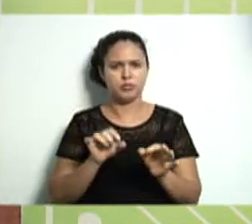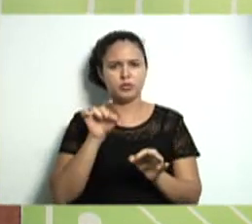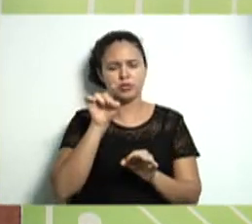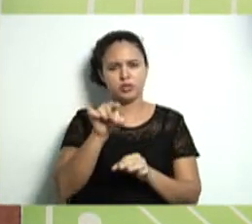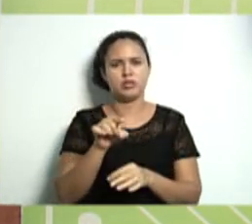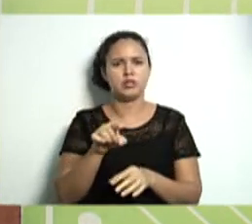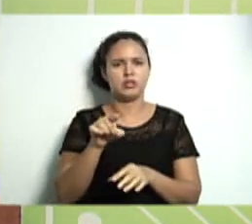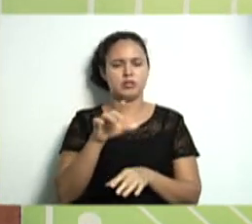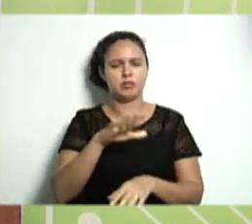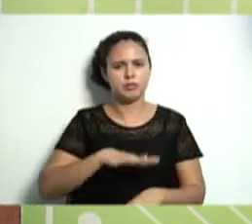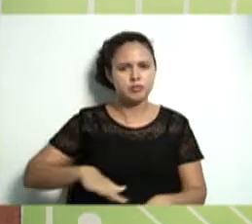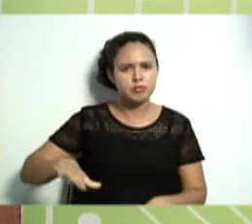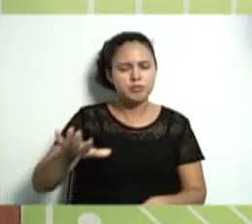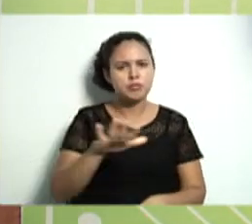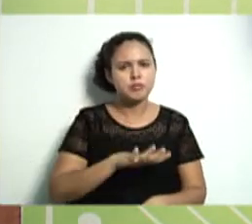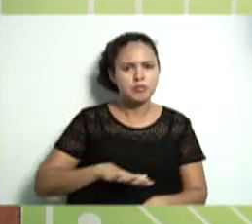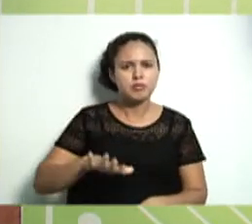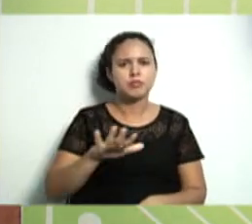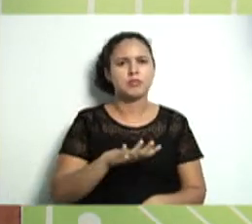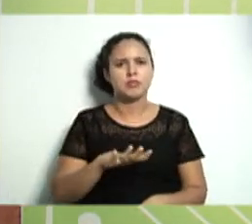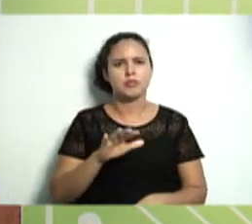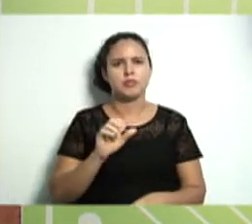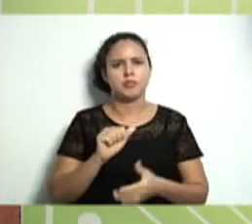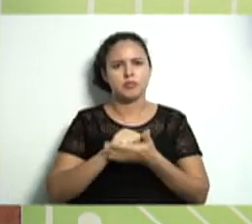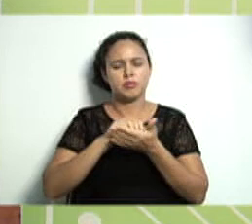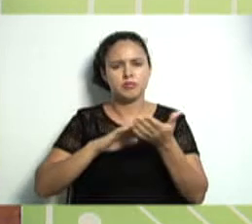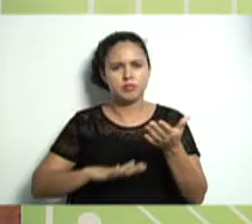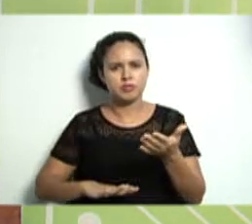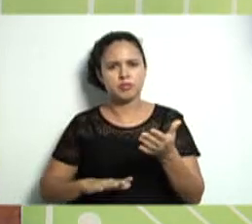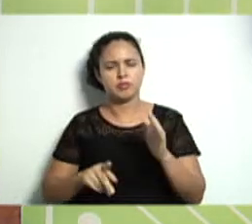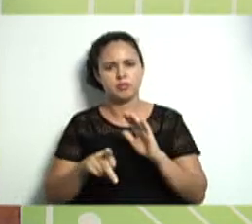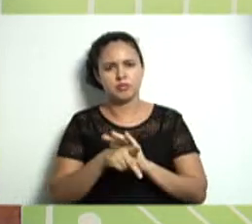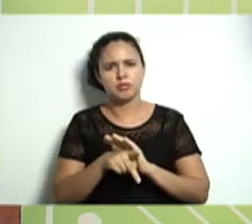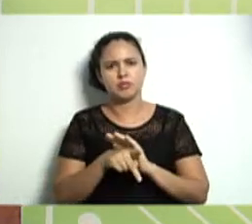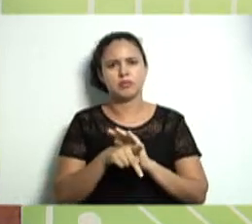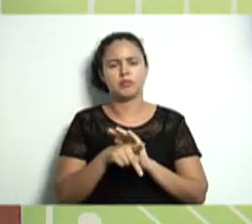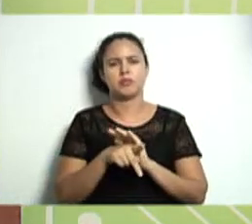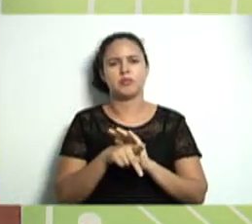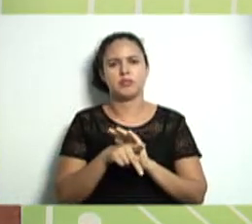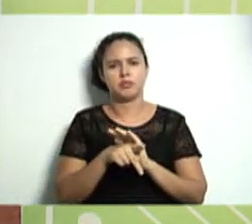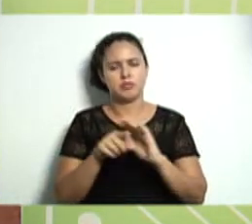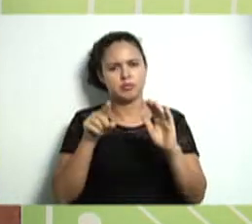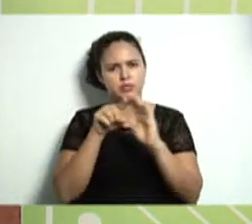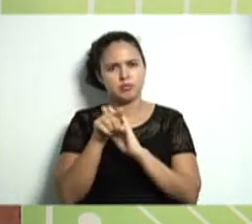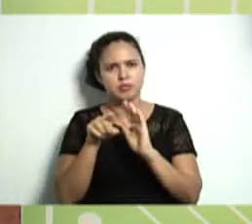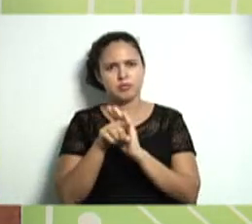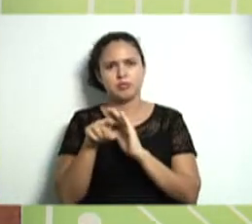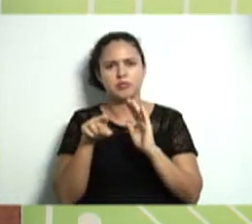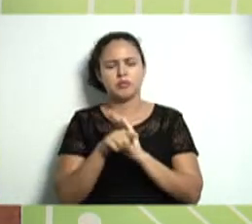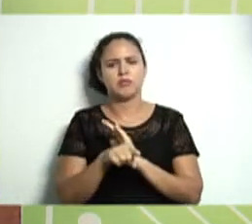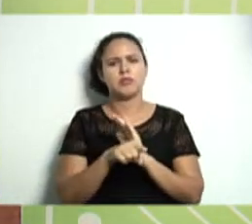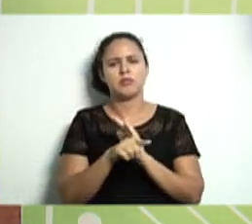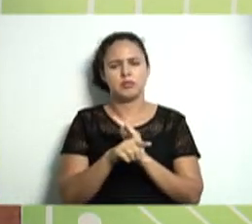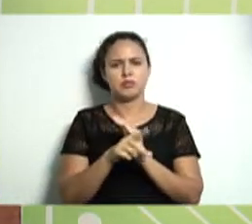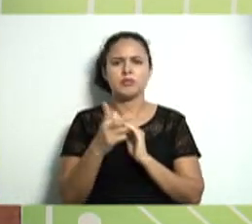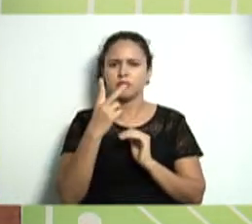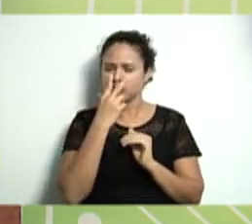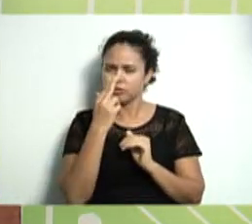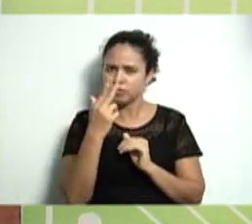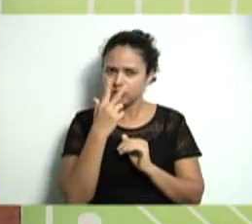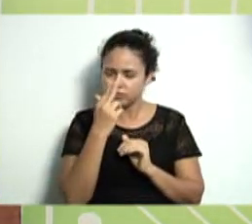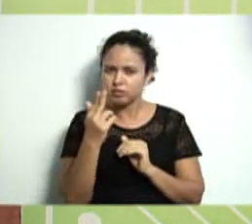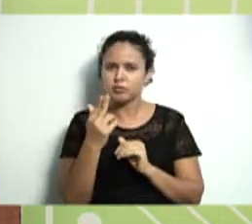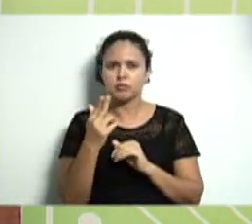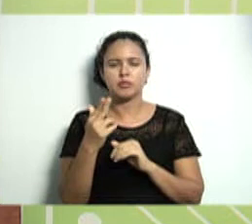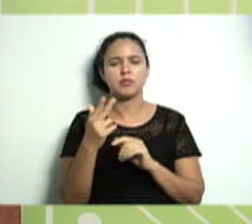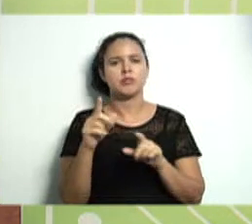se ambientassem com essa atividade de percurso, né? São perguntas muito parecidas com essa que a gente teve